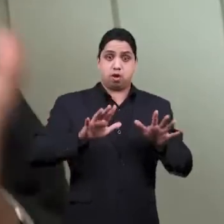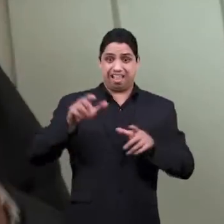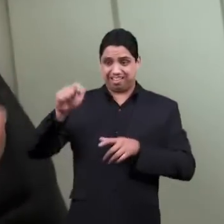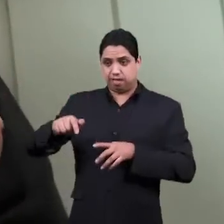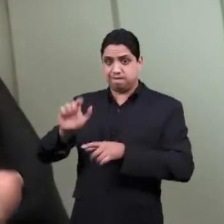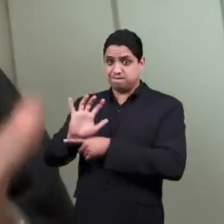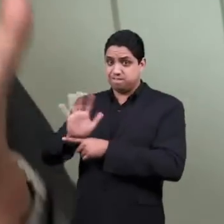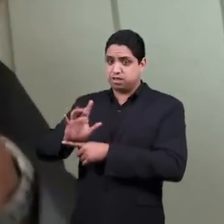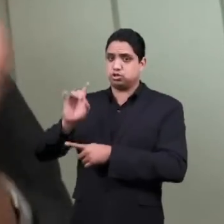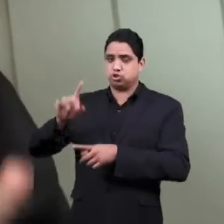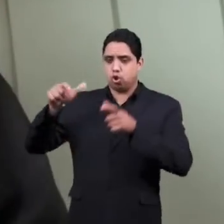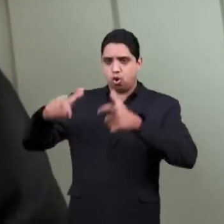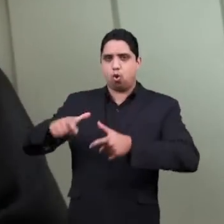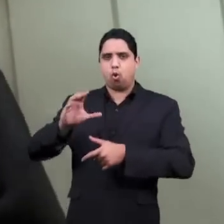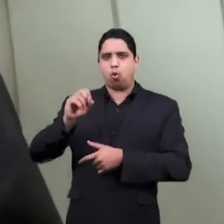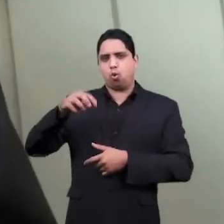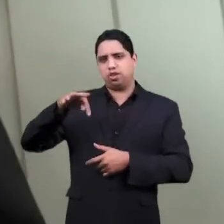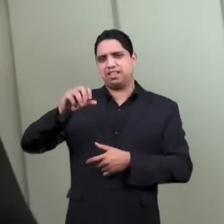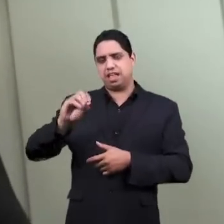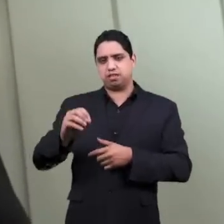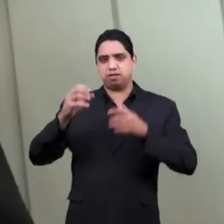não, os vídeos é para